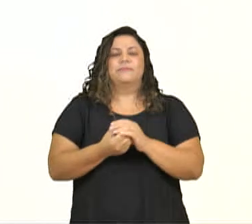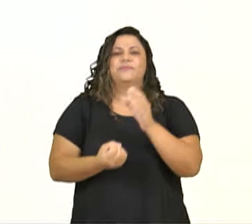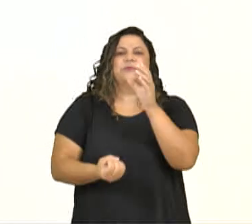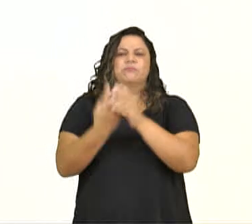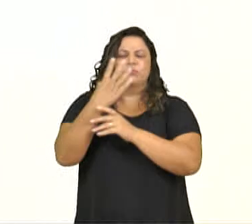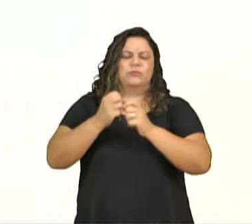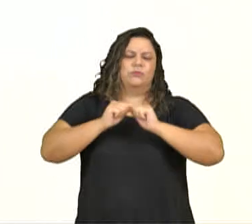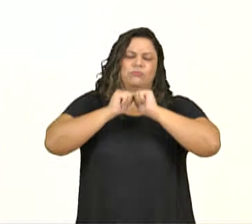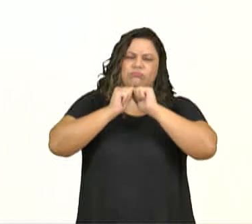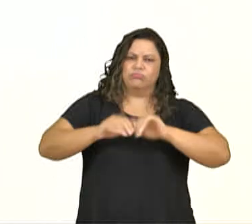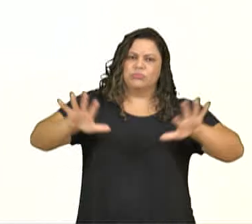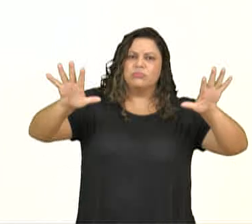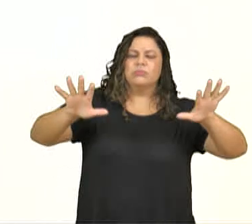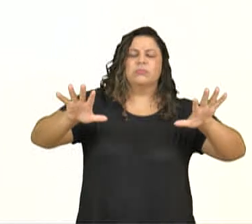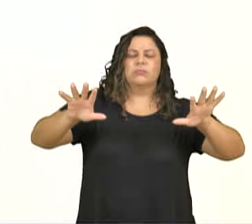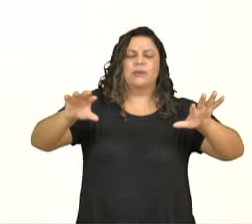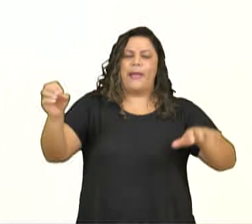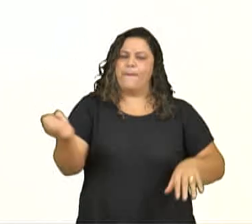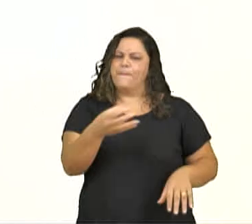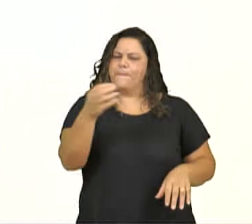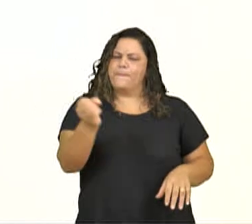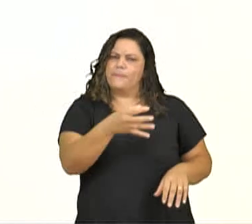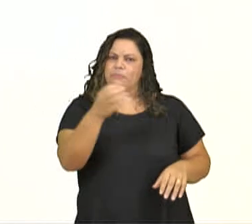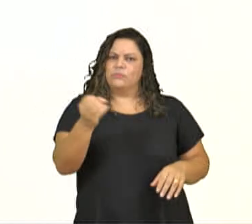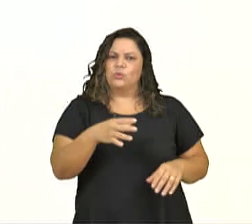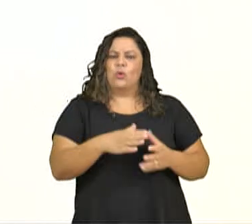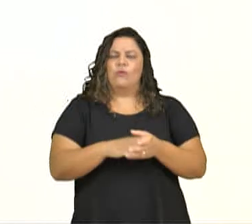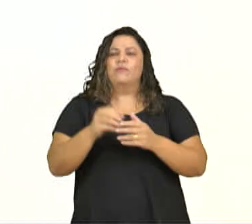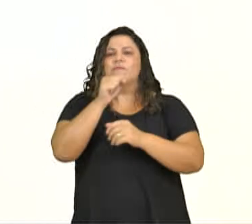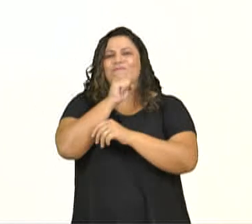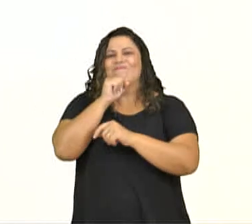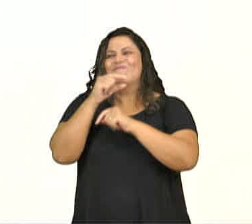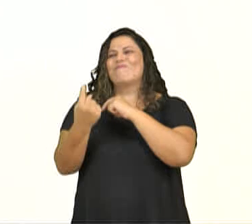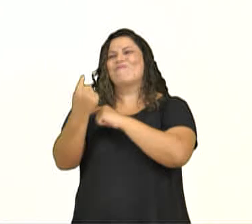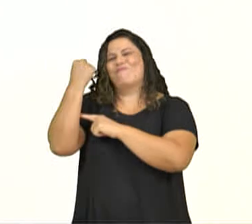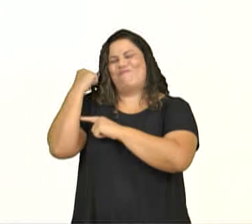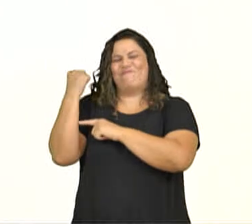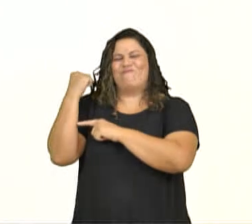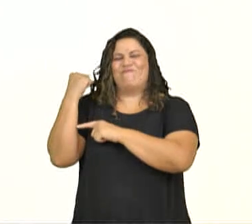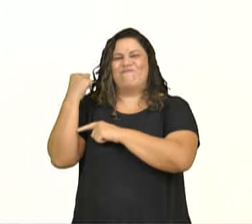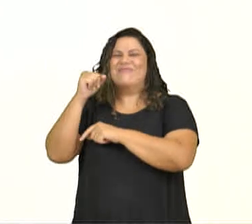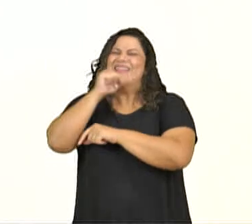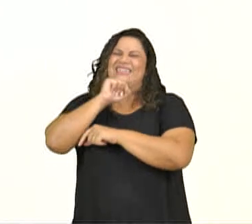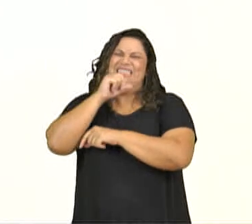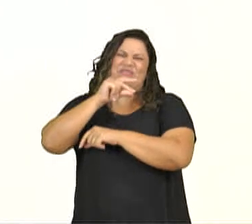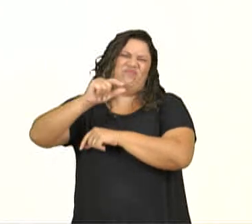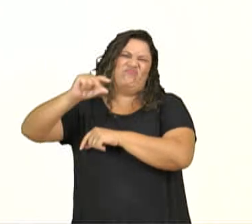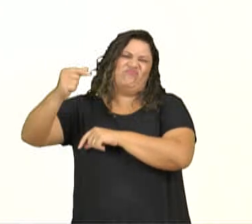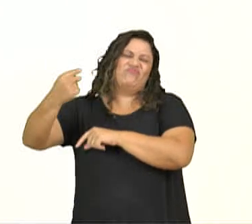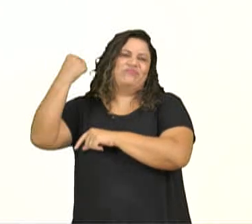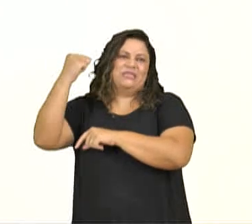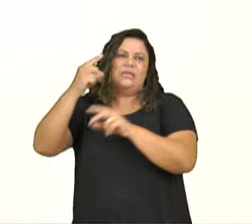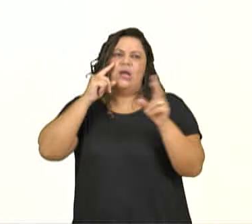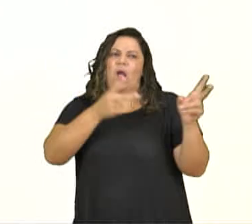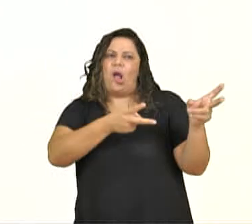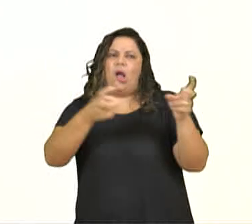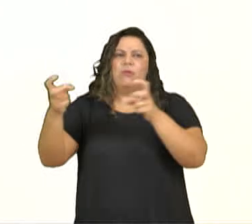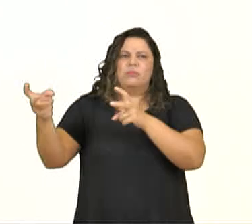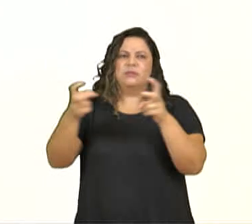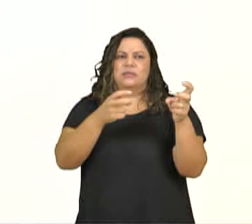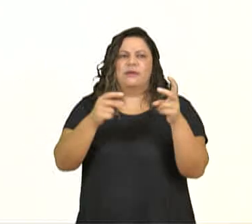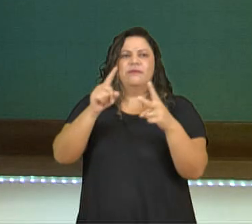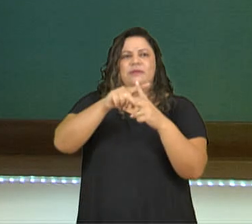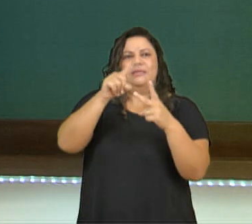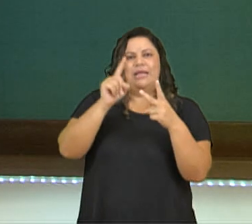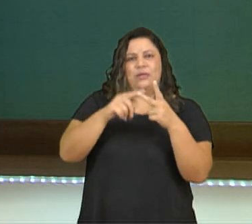com visuais modernos, dando aos produtos antigos um aspecto de ultrapassado. E observe a imagem das duas